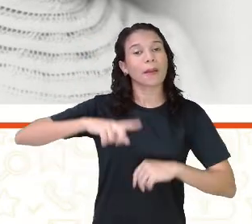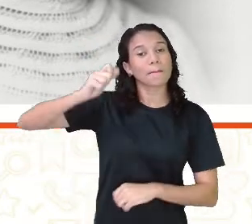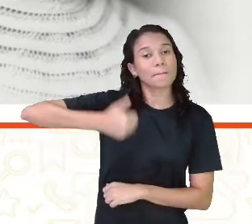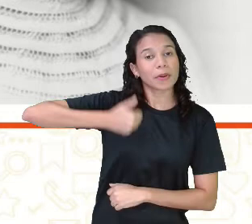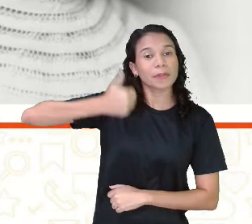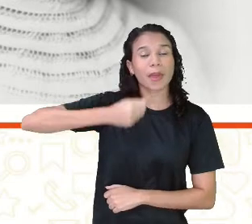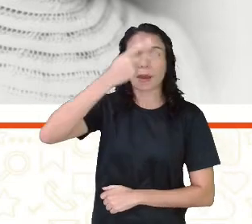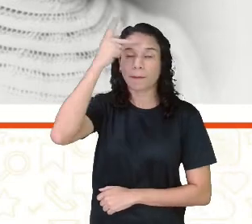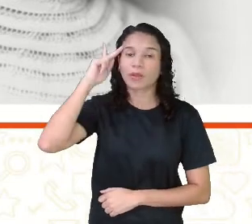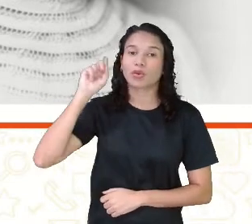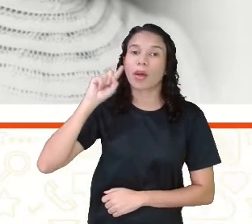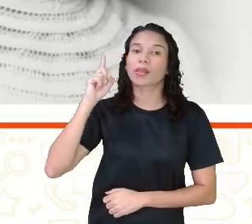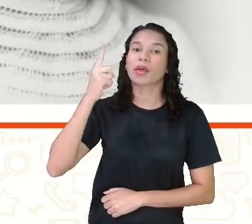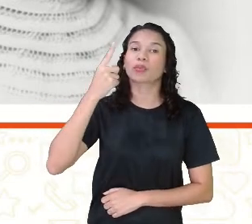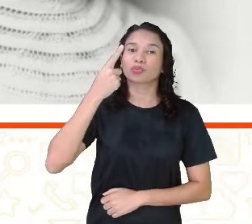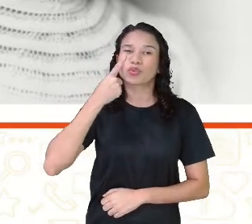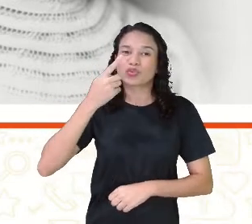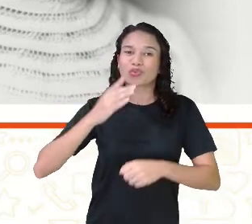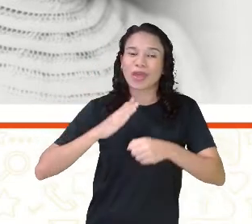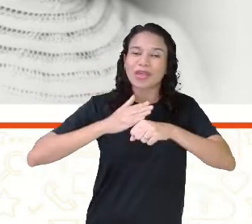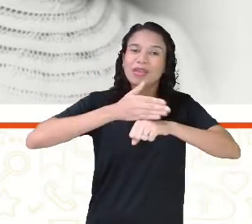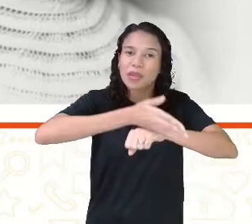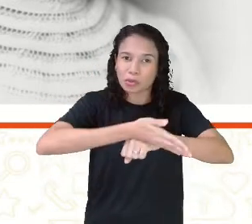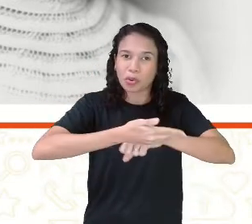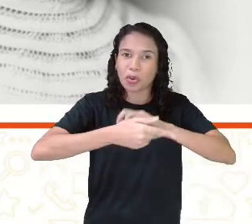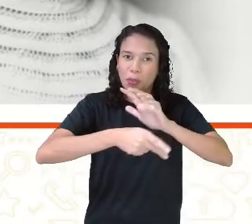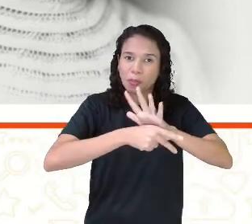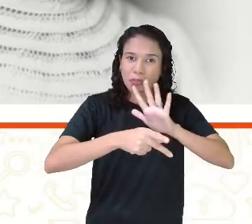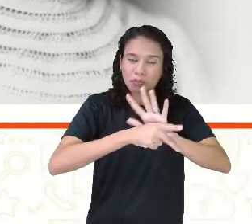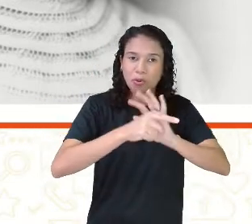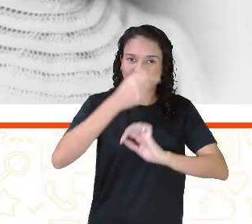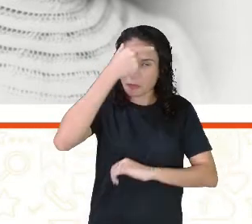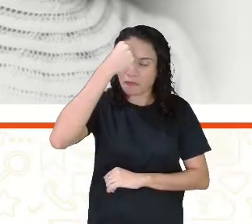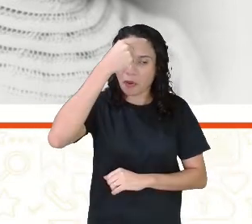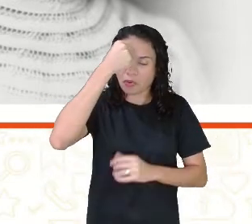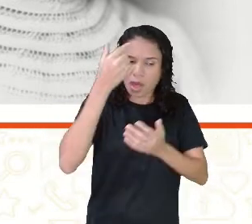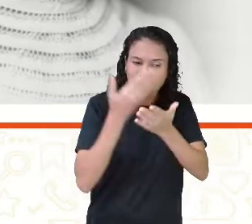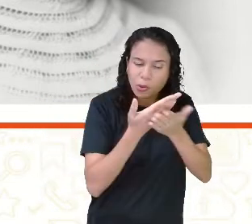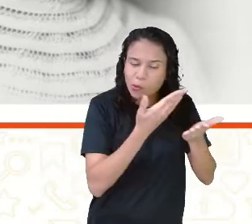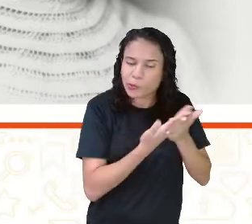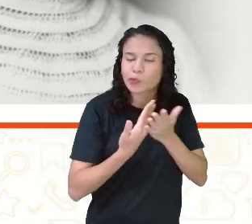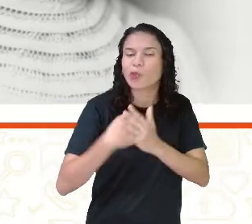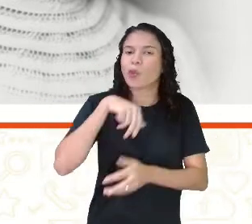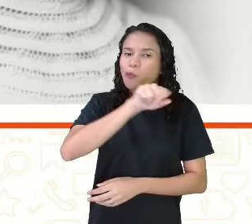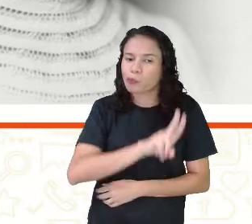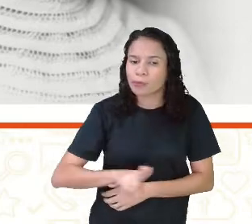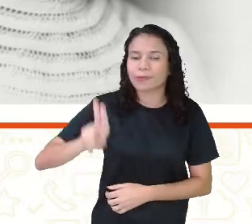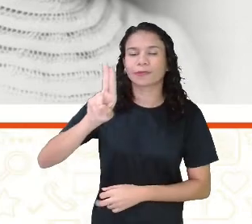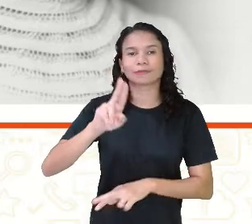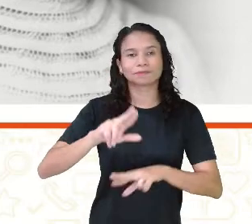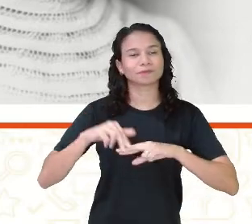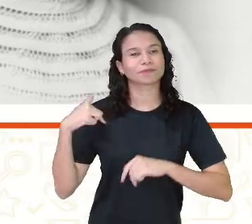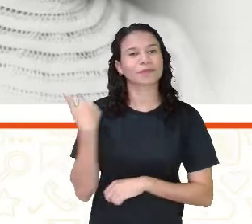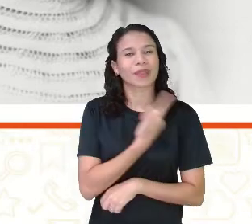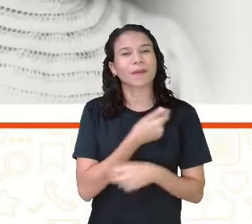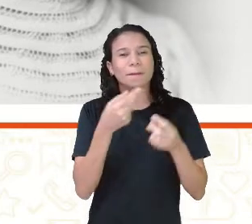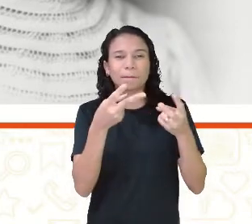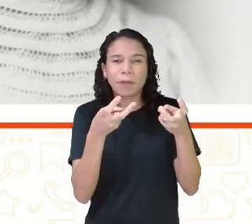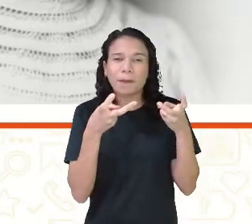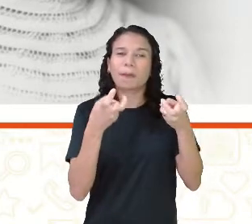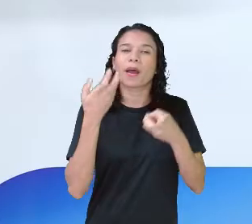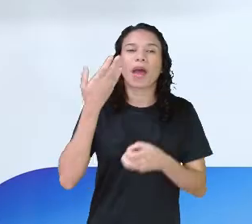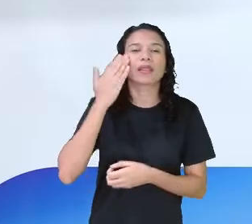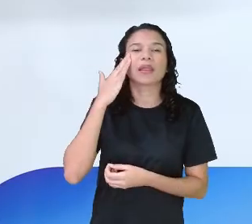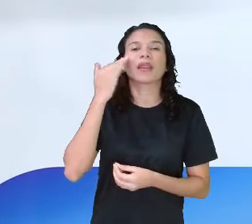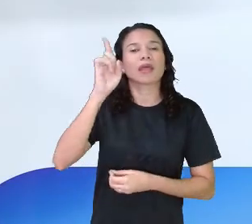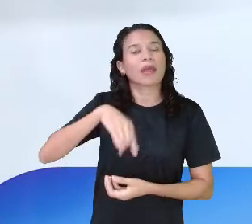pessoa cega e surda a entrar em uma instituição de ensino superior. Então, daí a gente já tira, né, já entende